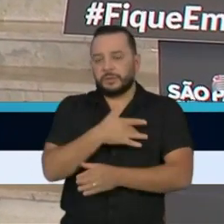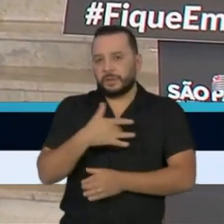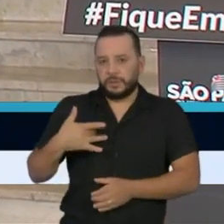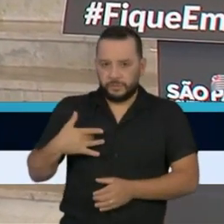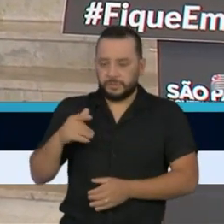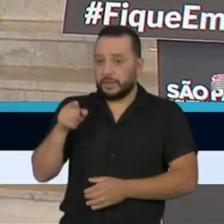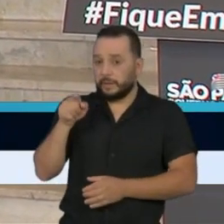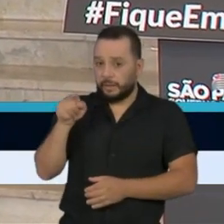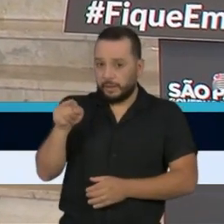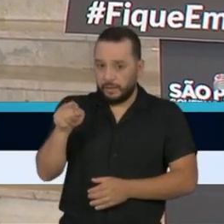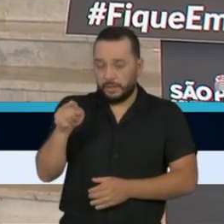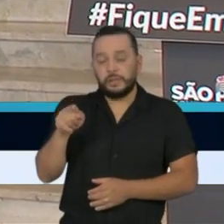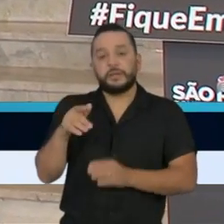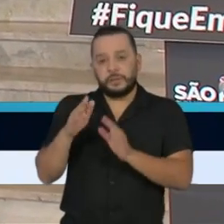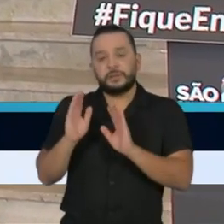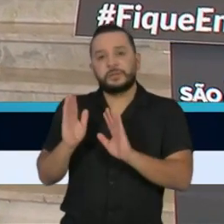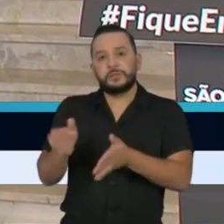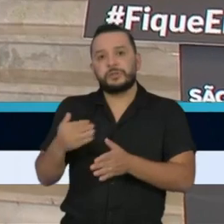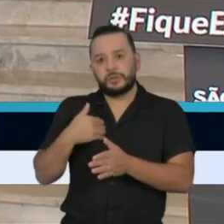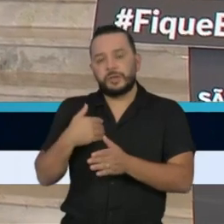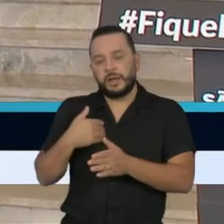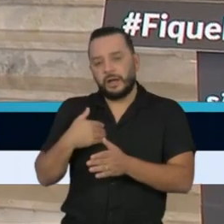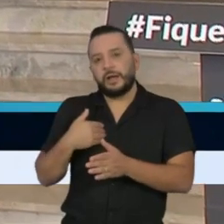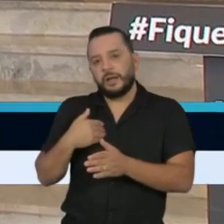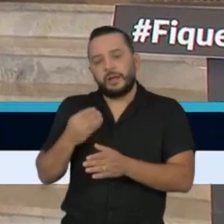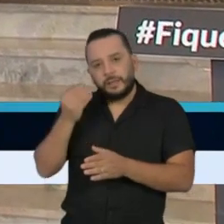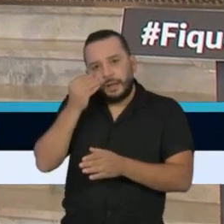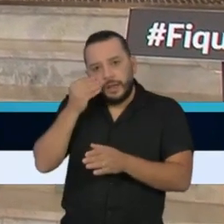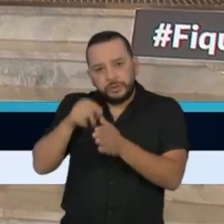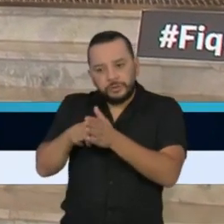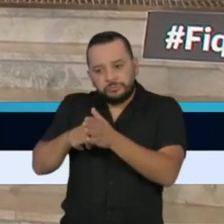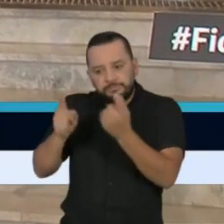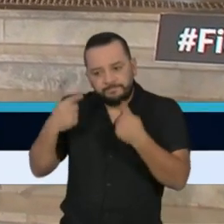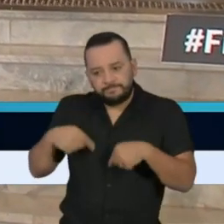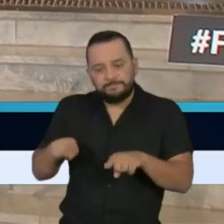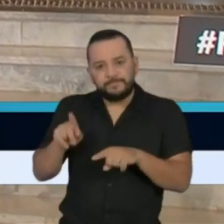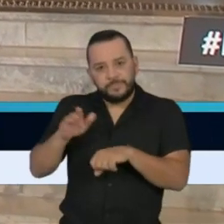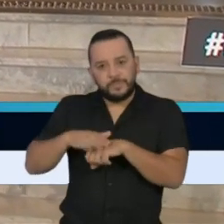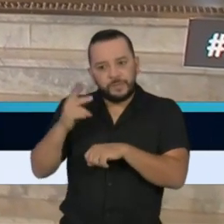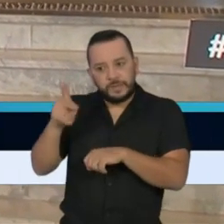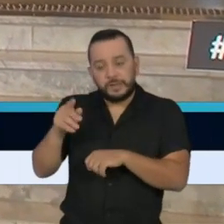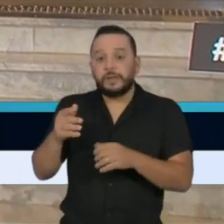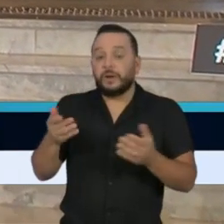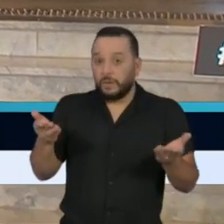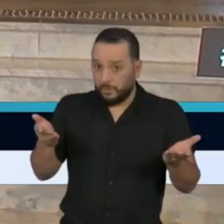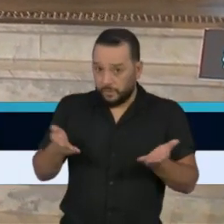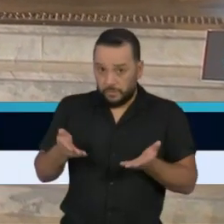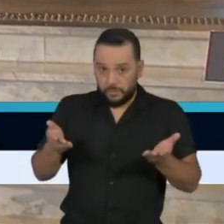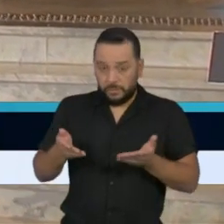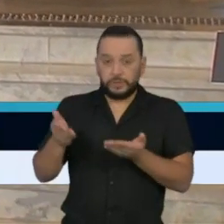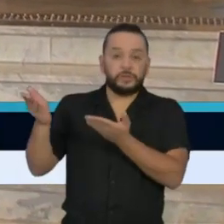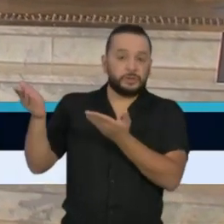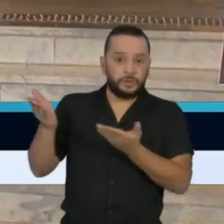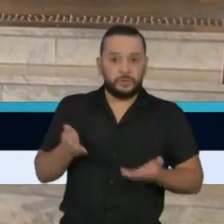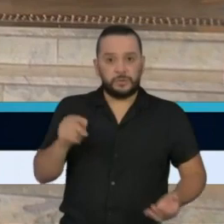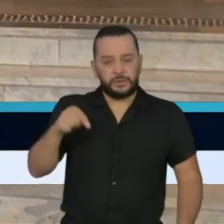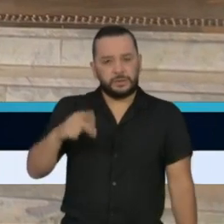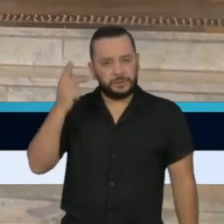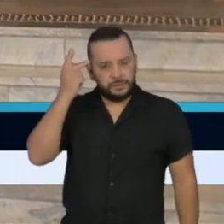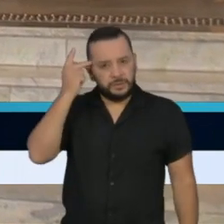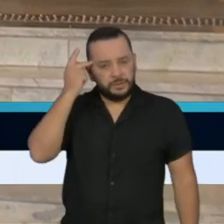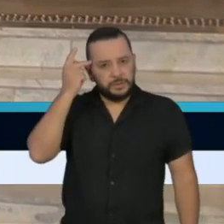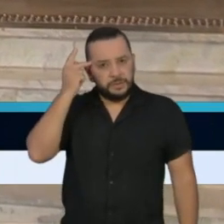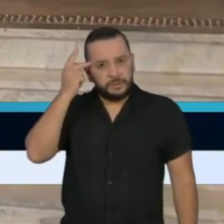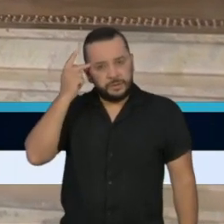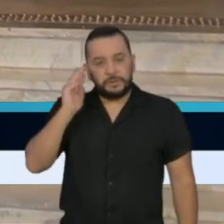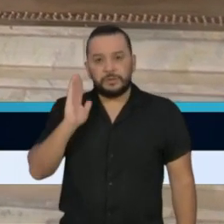na ativação dos testes, e a boa notícia que nós podemos oferecer hoje, a chegada já aqui em São Paulo, na verdade já